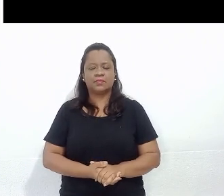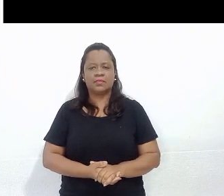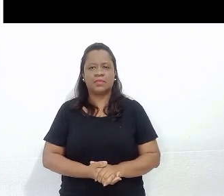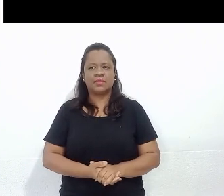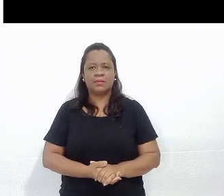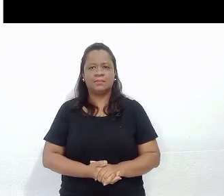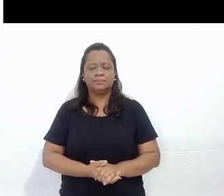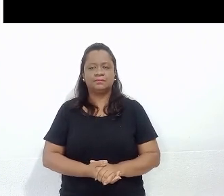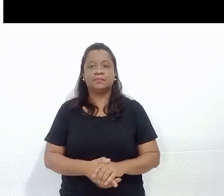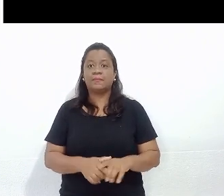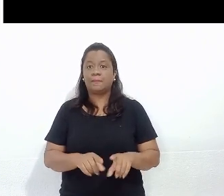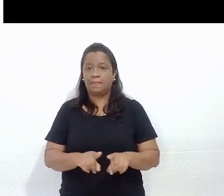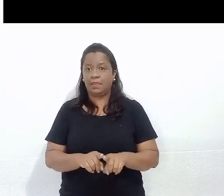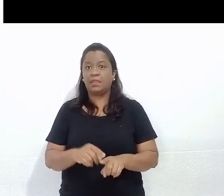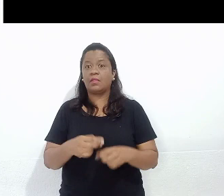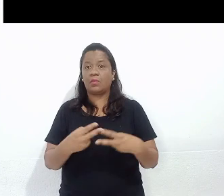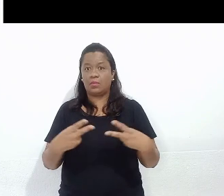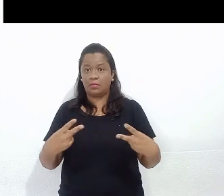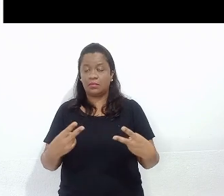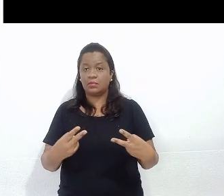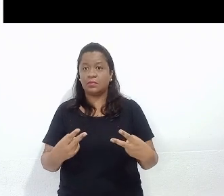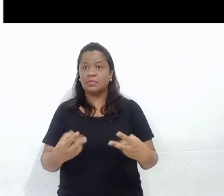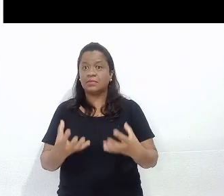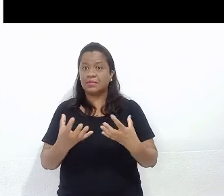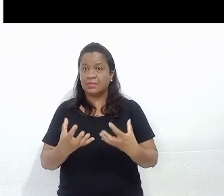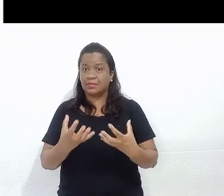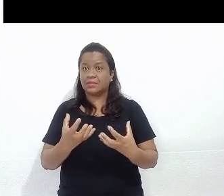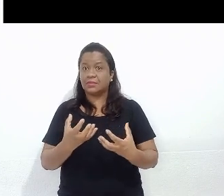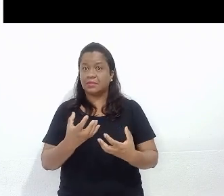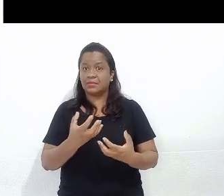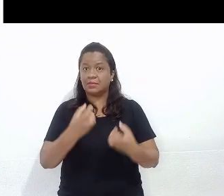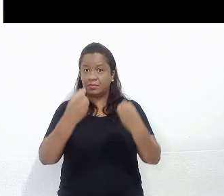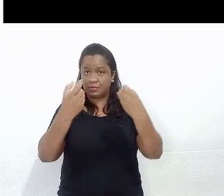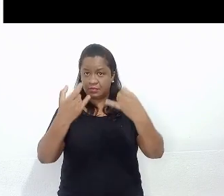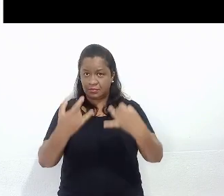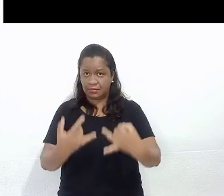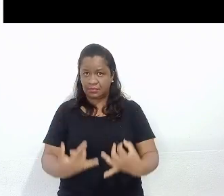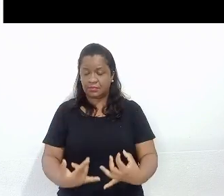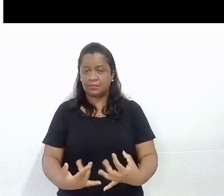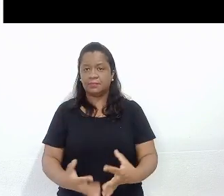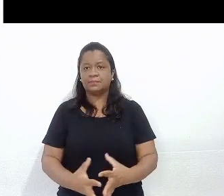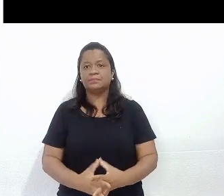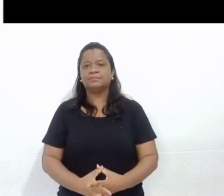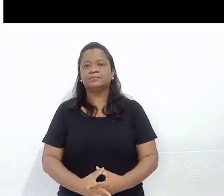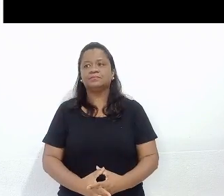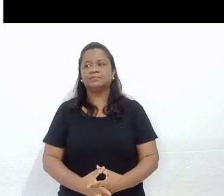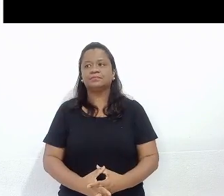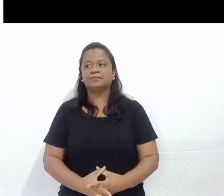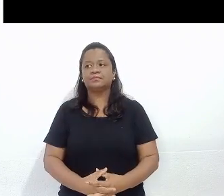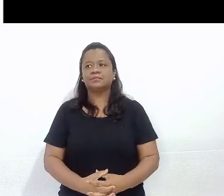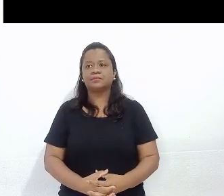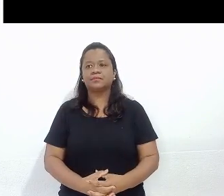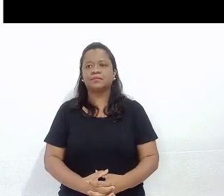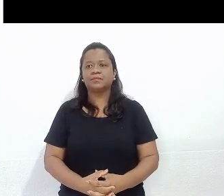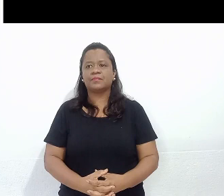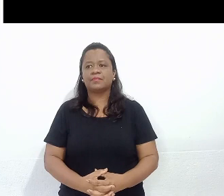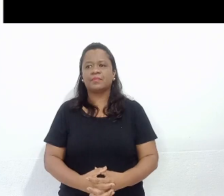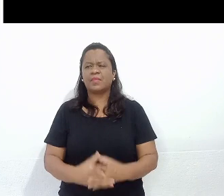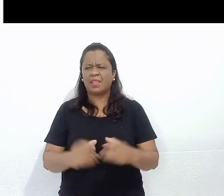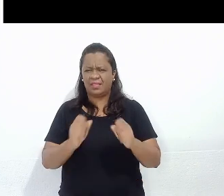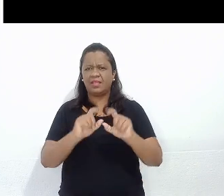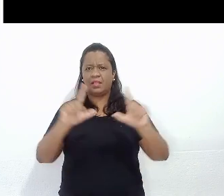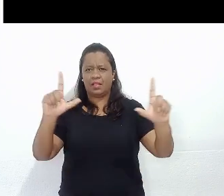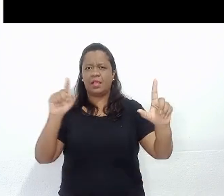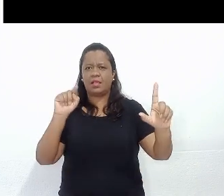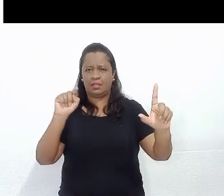Bom, uma coisa também aqui que eu gostaria de falar, né? Que é assim. Bom, vamos falar um técnico do slide, que isso também